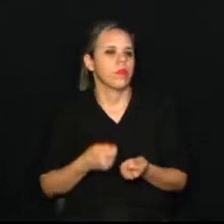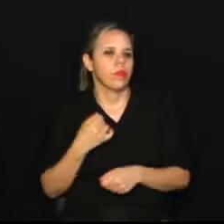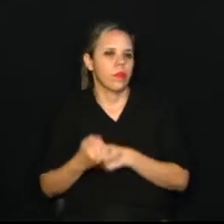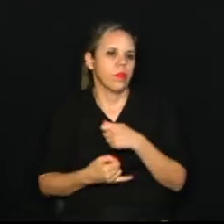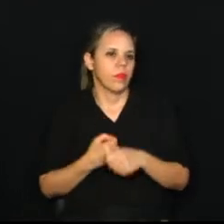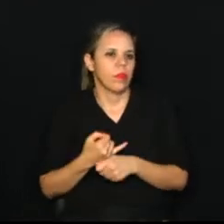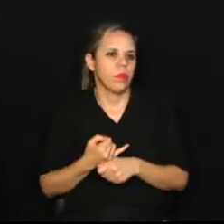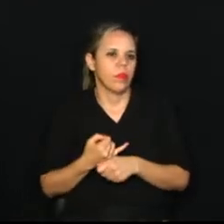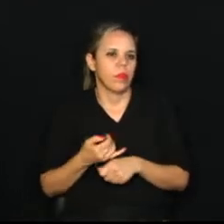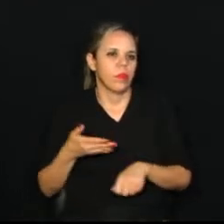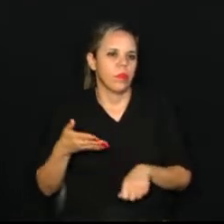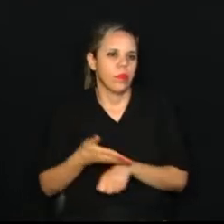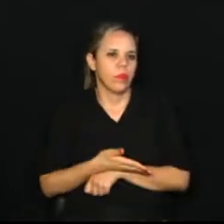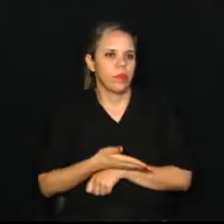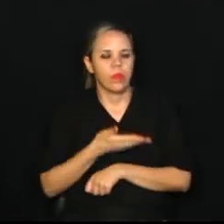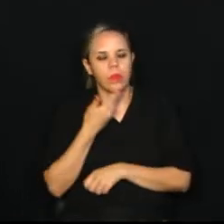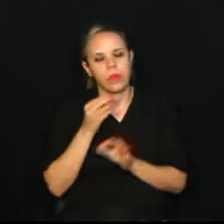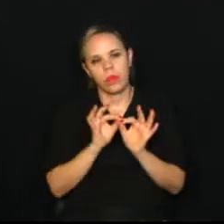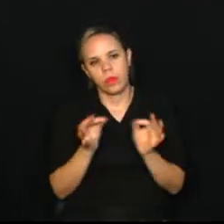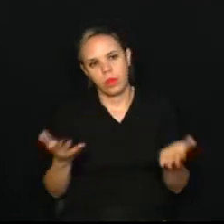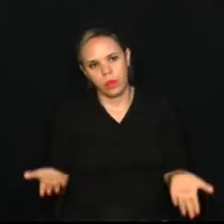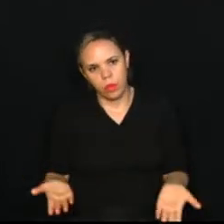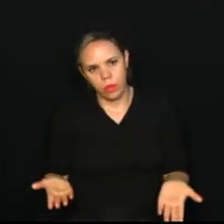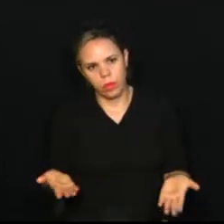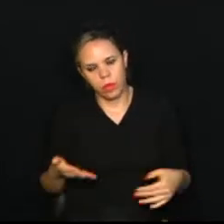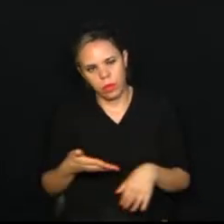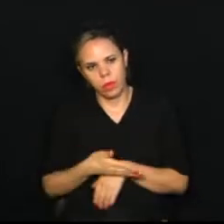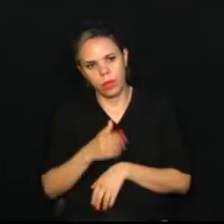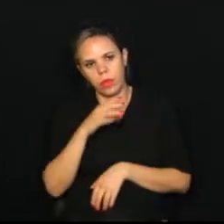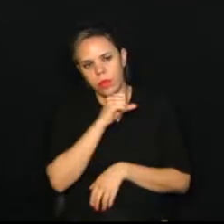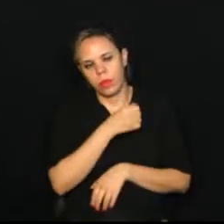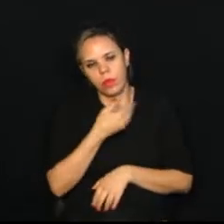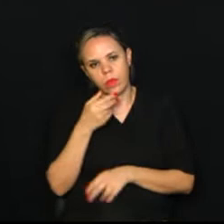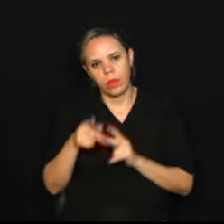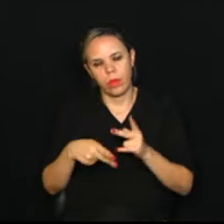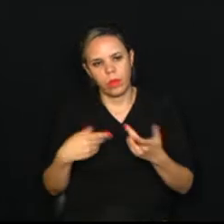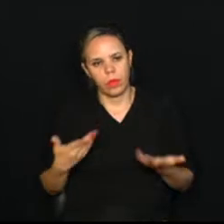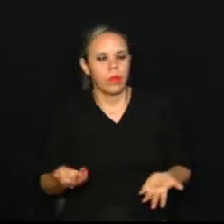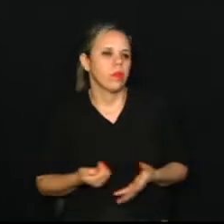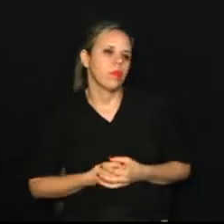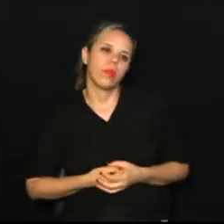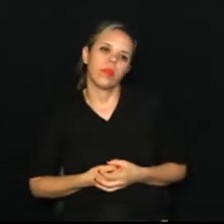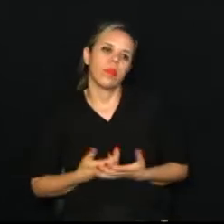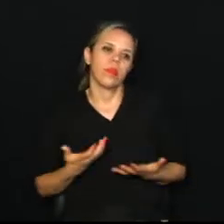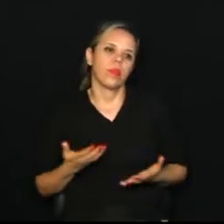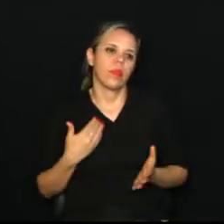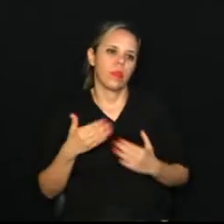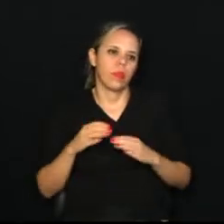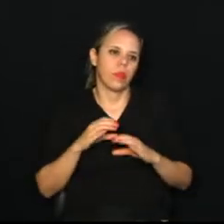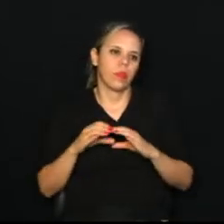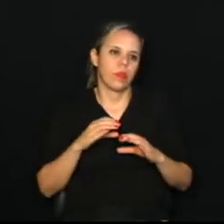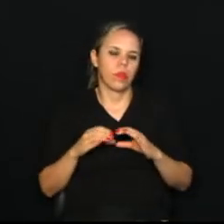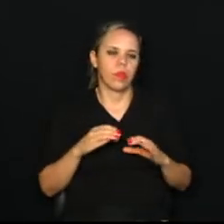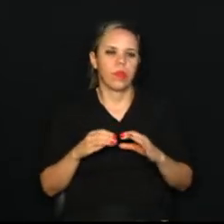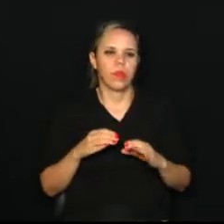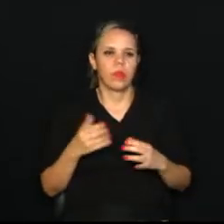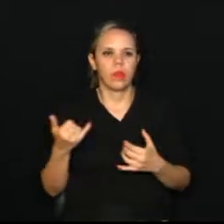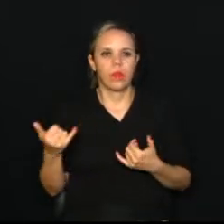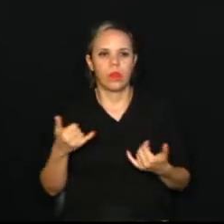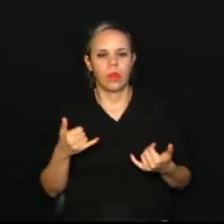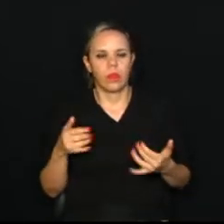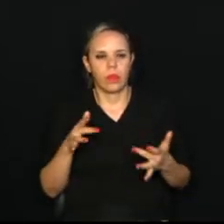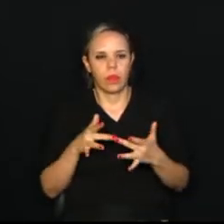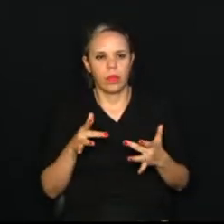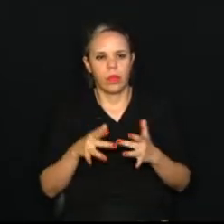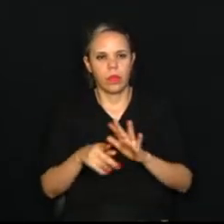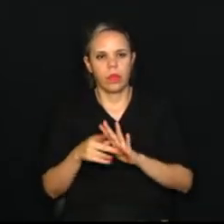torná-lo mais simples, de acesso mais fácil para a população, quer articular isso ao celular. A